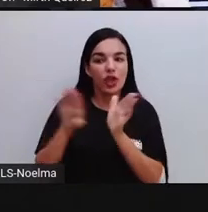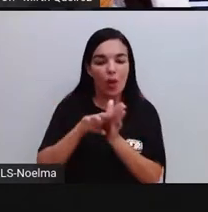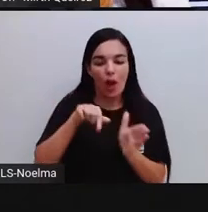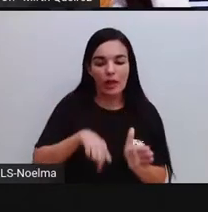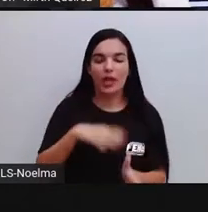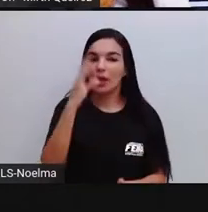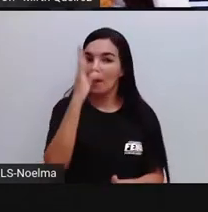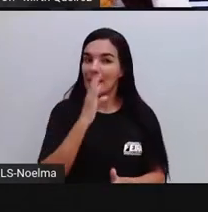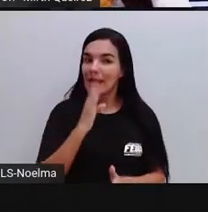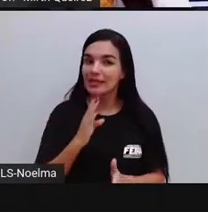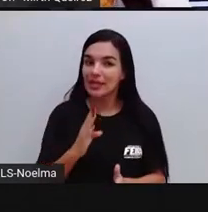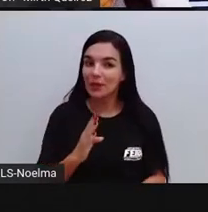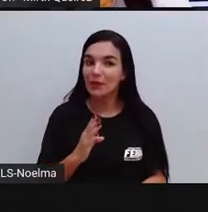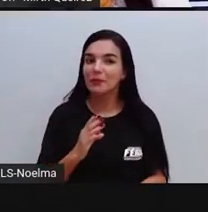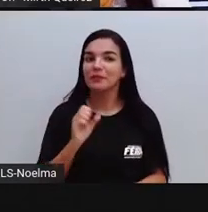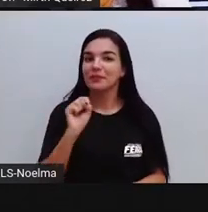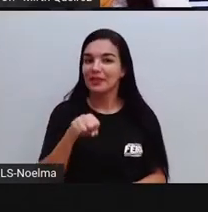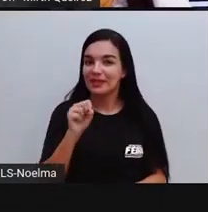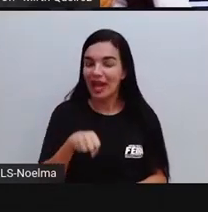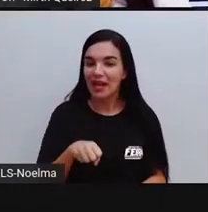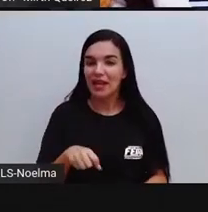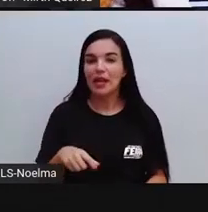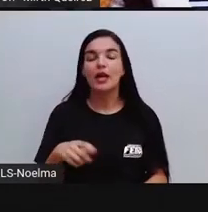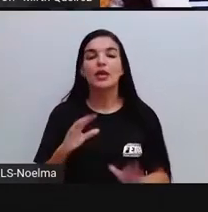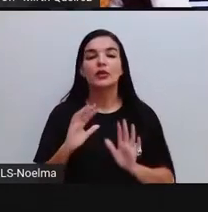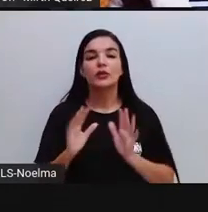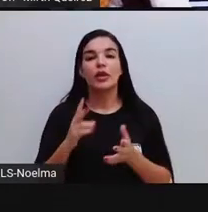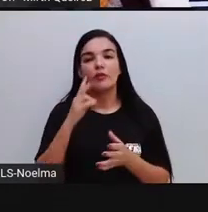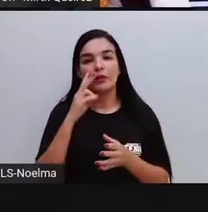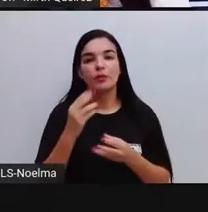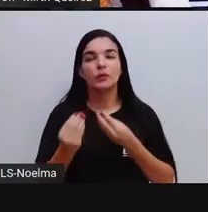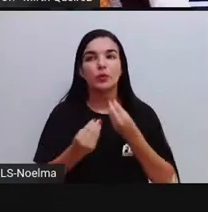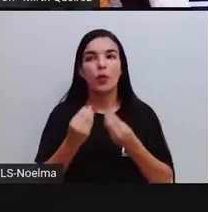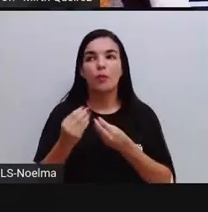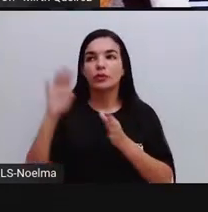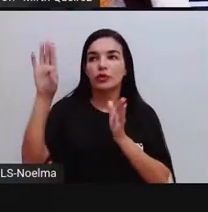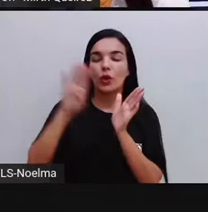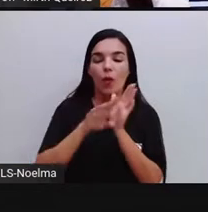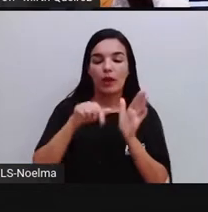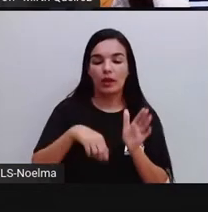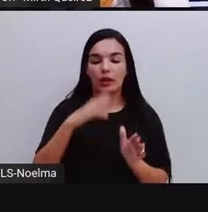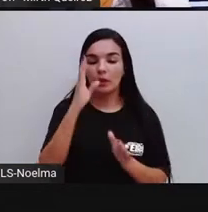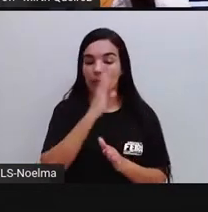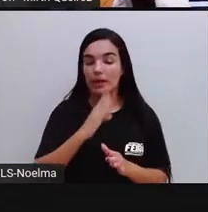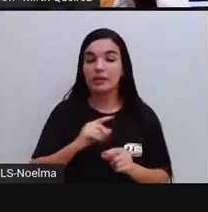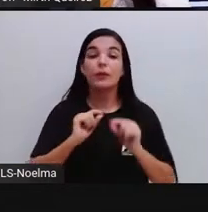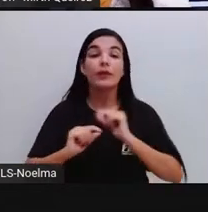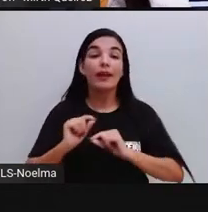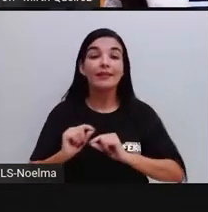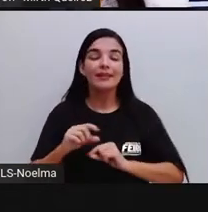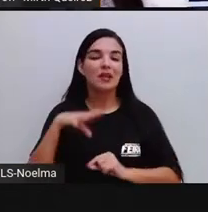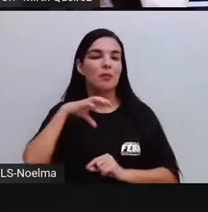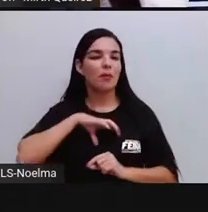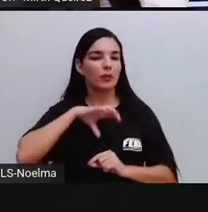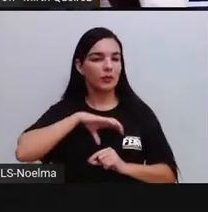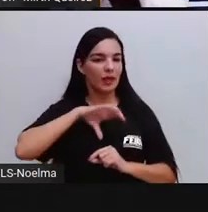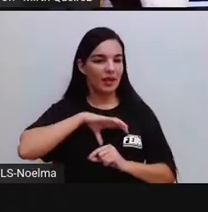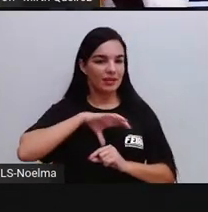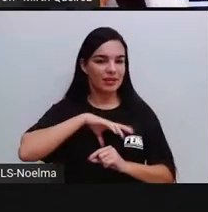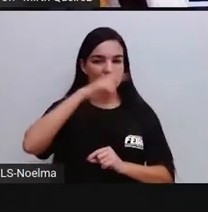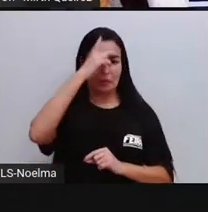aqui no Brasil, né? Nós vimos que foi trazido esse tipo de literatura pelos nossos